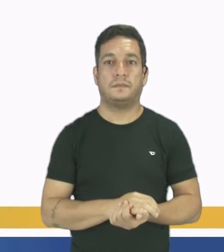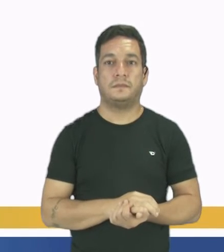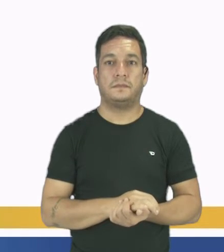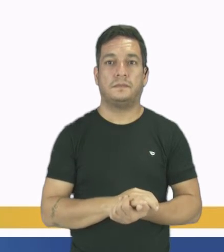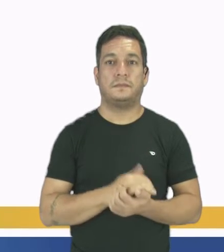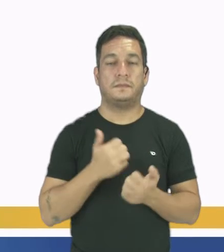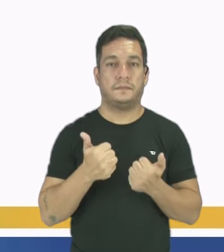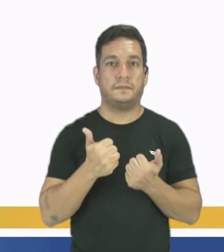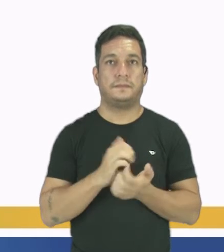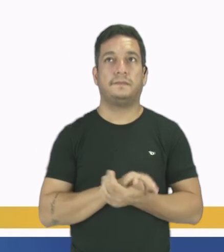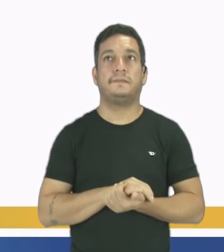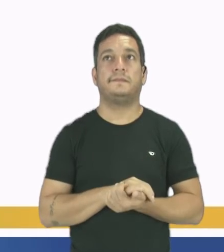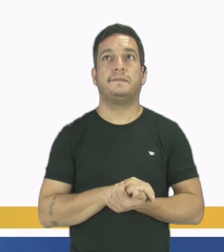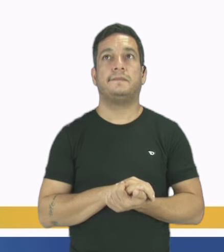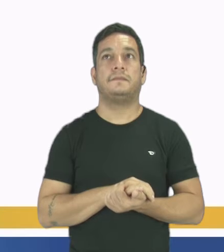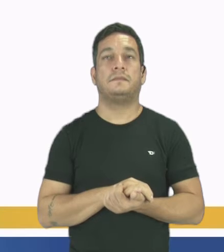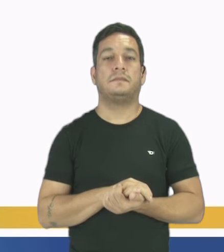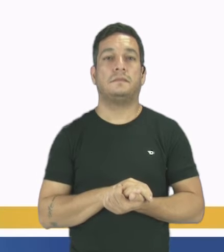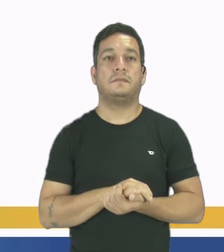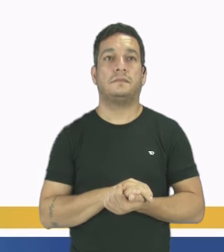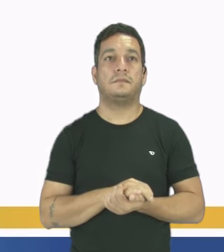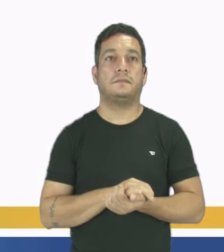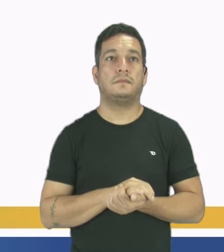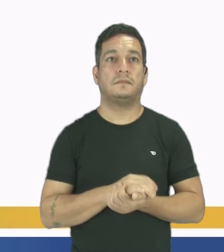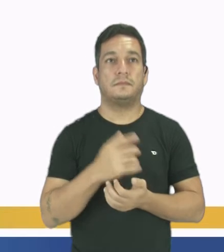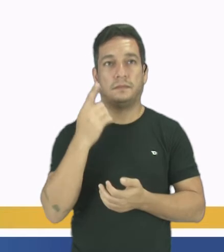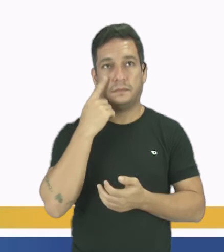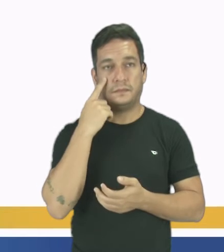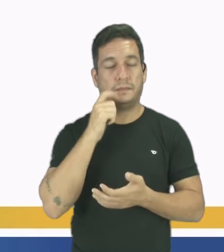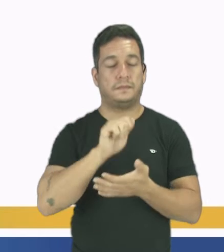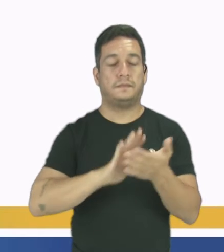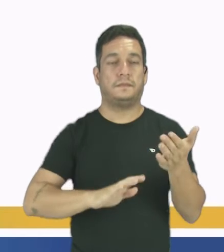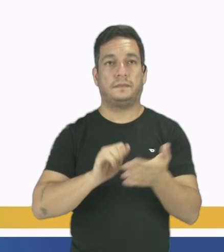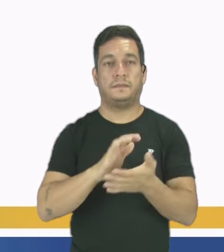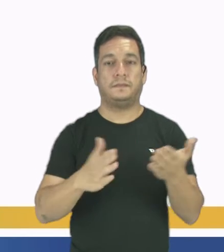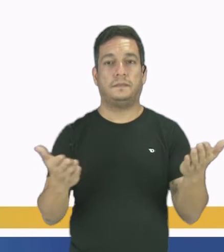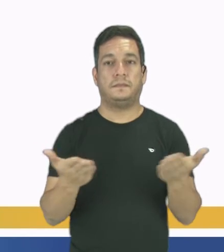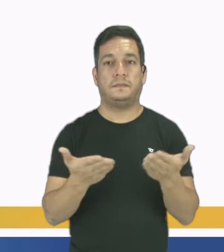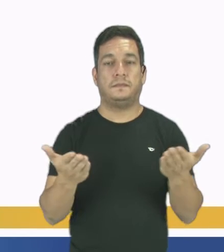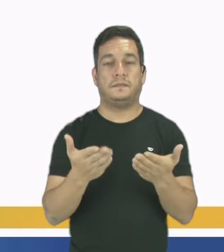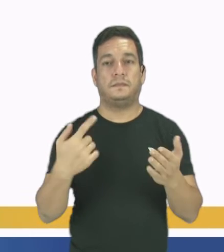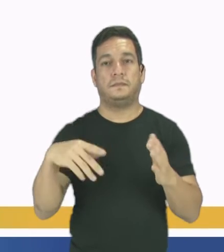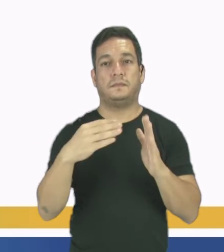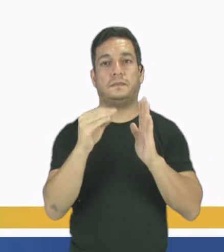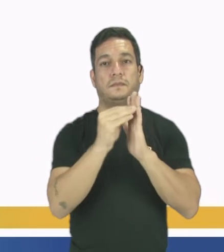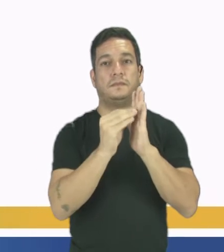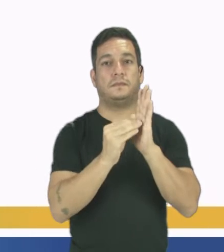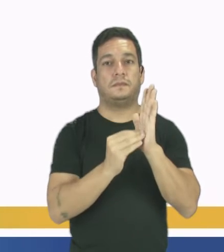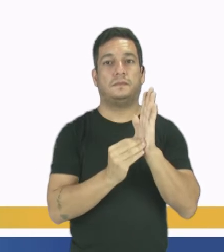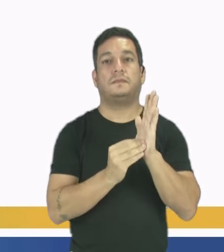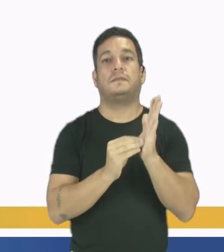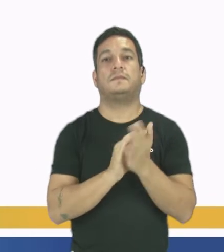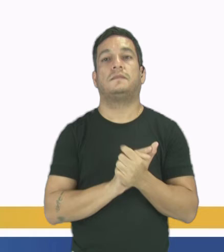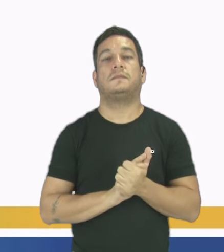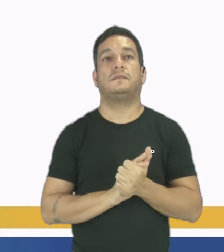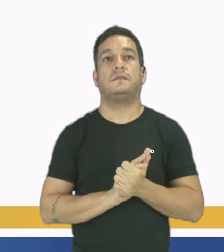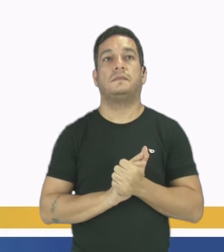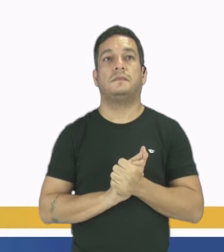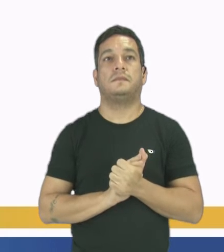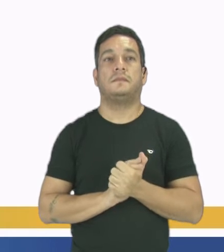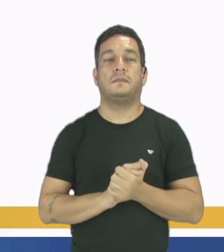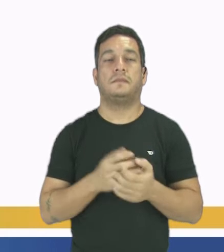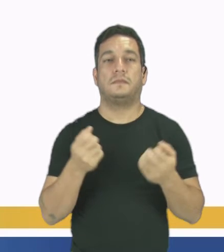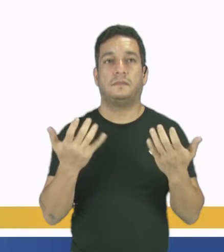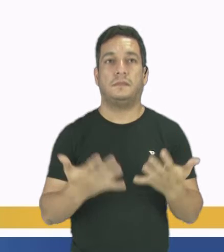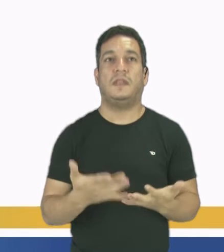bem, gente? Agora nós vamos ao nosso exercitando de hoje, para vocês aplicarem essas definições